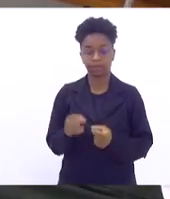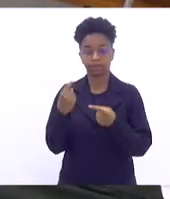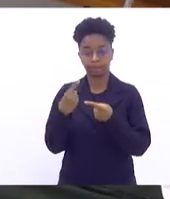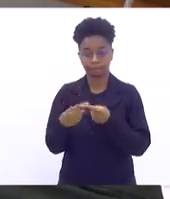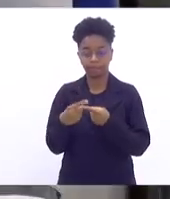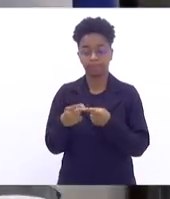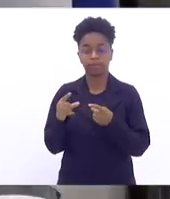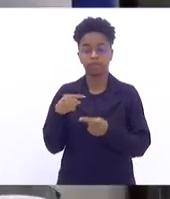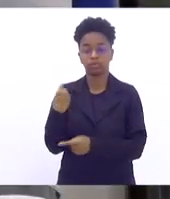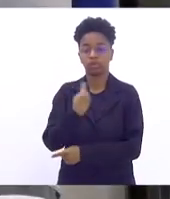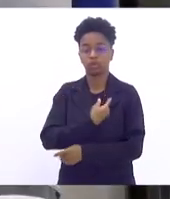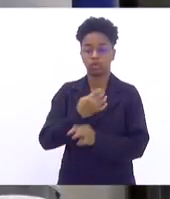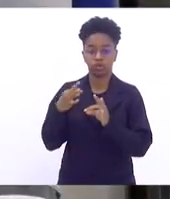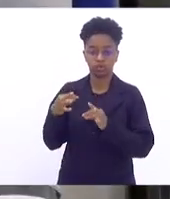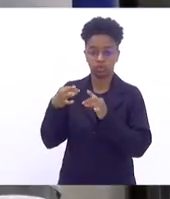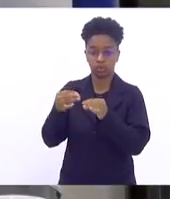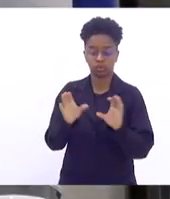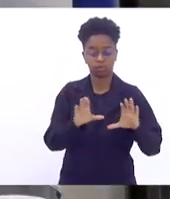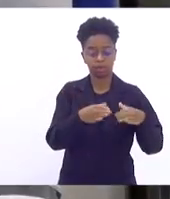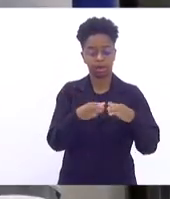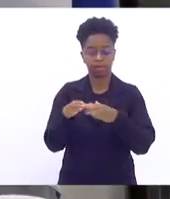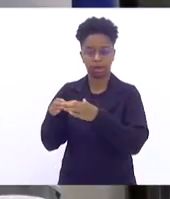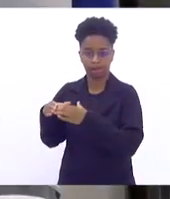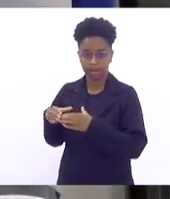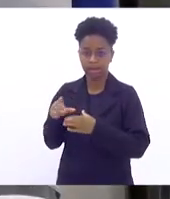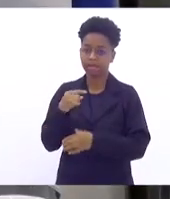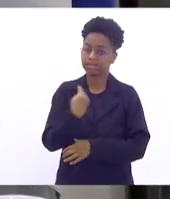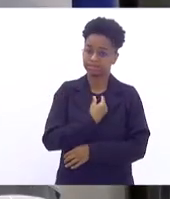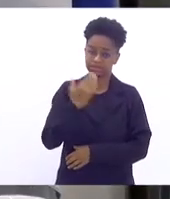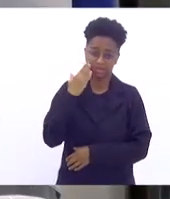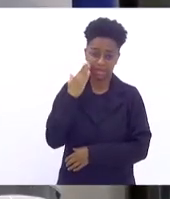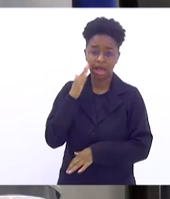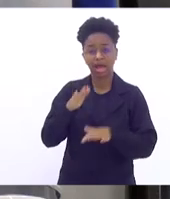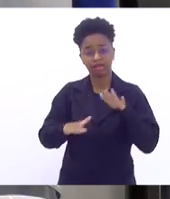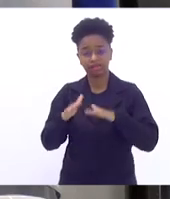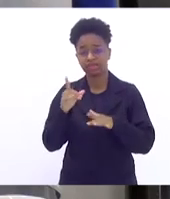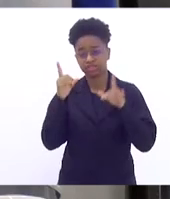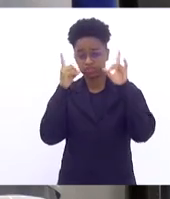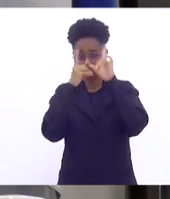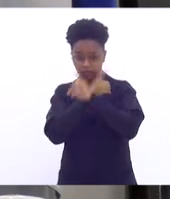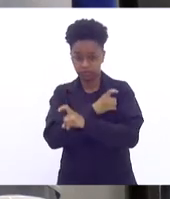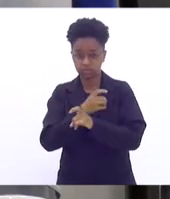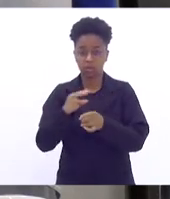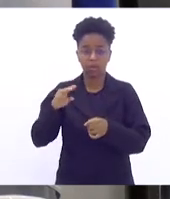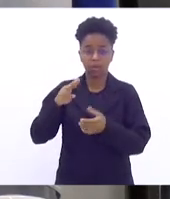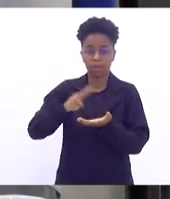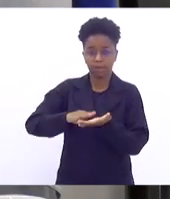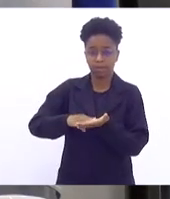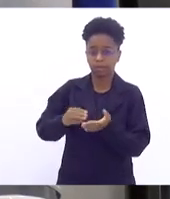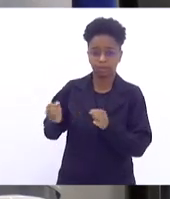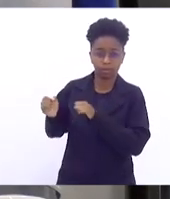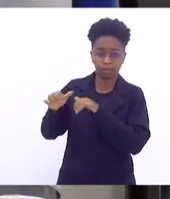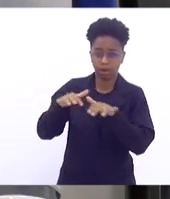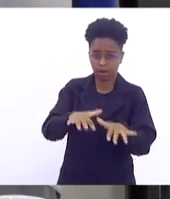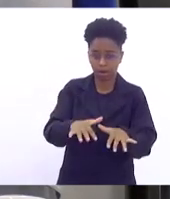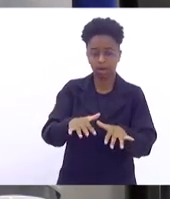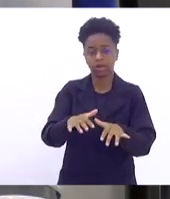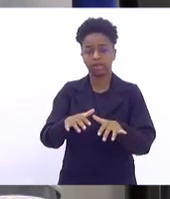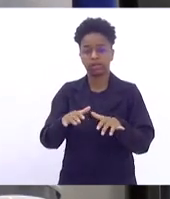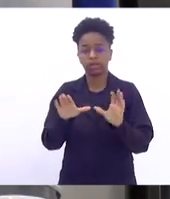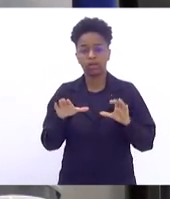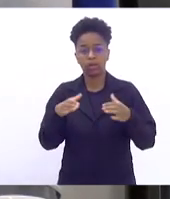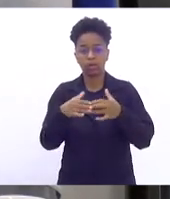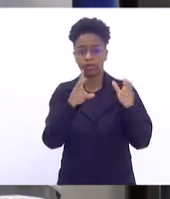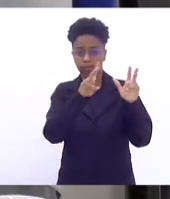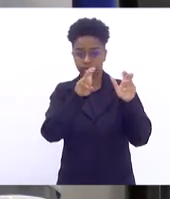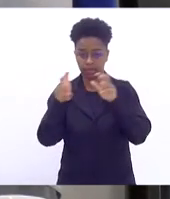nós que que estamos nas comissões a gente sabe que muitas vezes é difícil ter corram para deliberar nas comissões temáticas ainda mais na